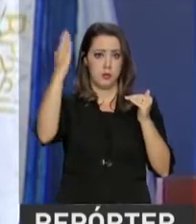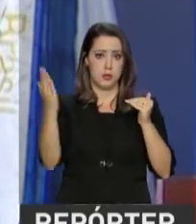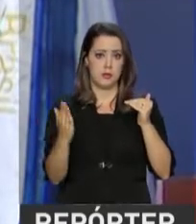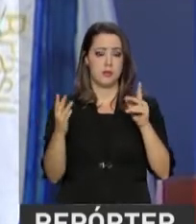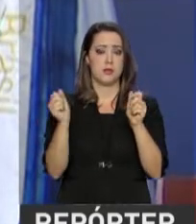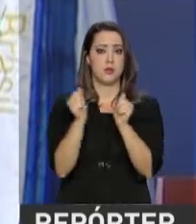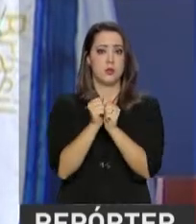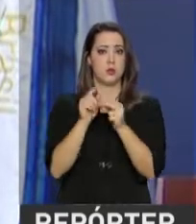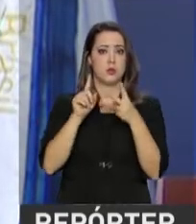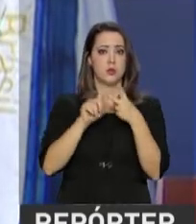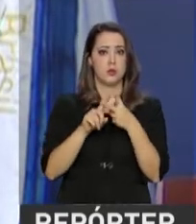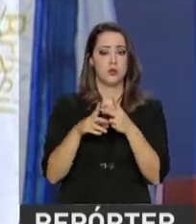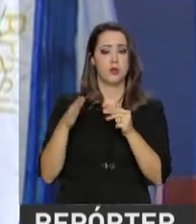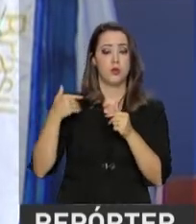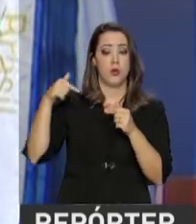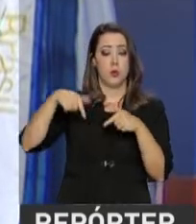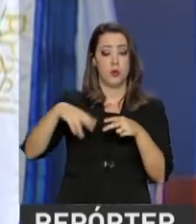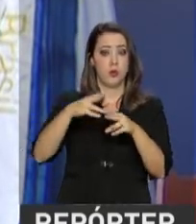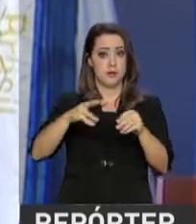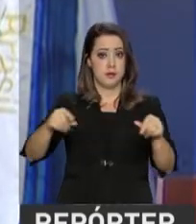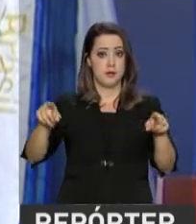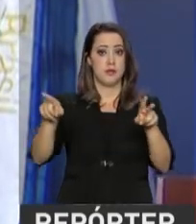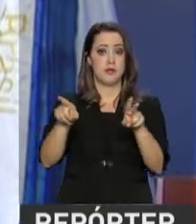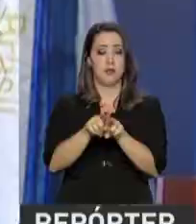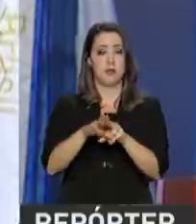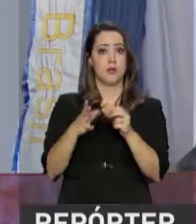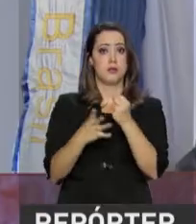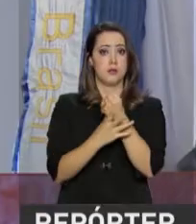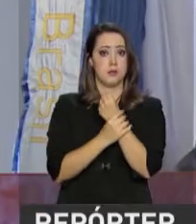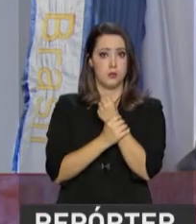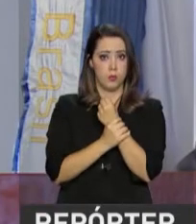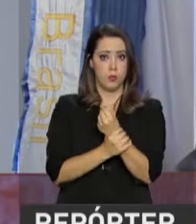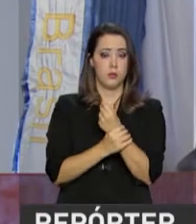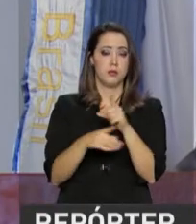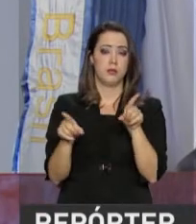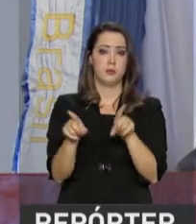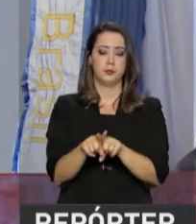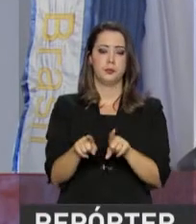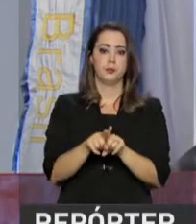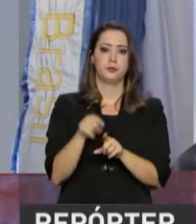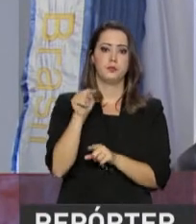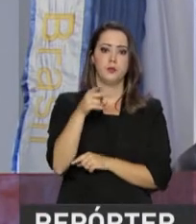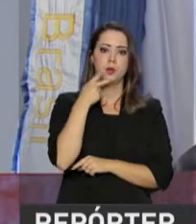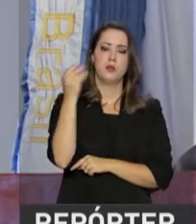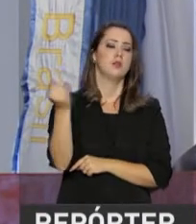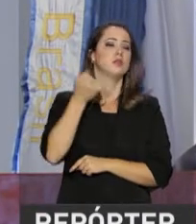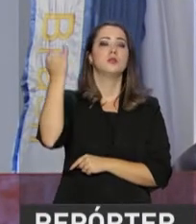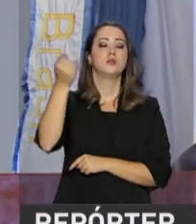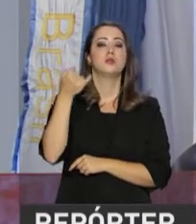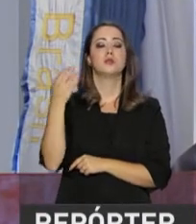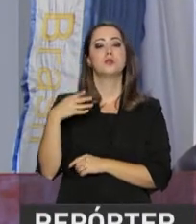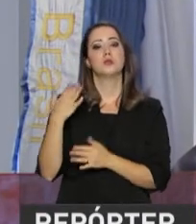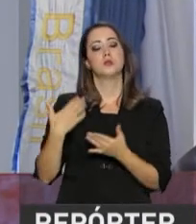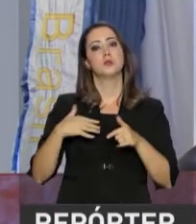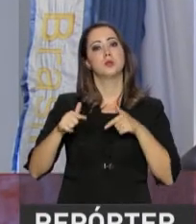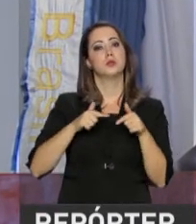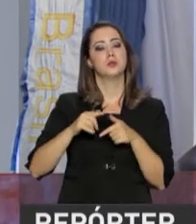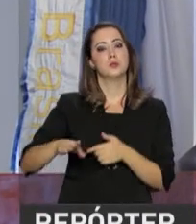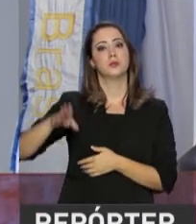os interesses nacionais se encontra a segurança o presidente michel temer destacou o trabalho dos militares